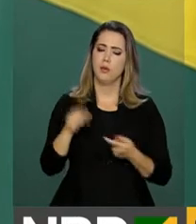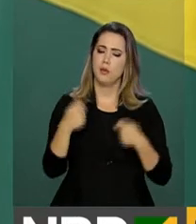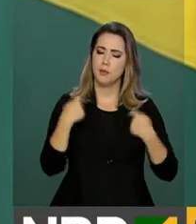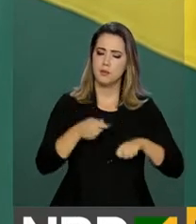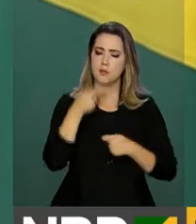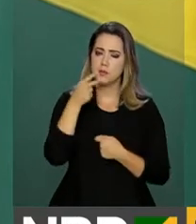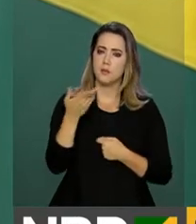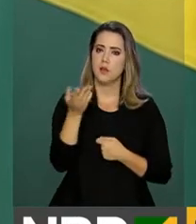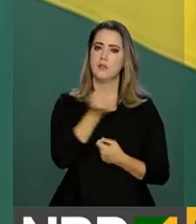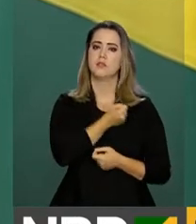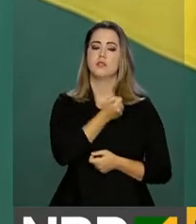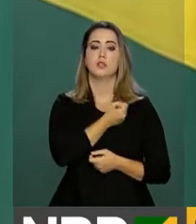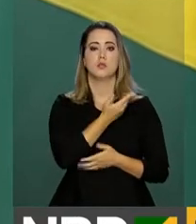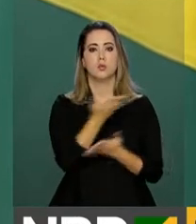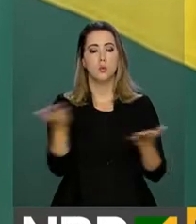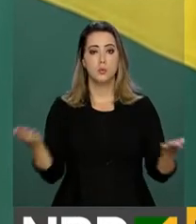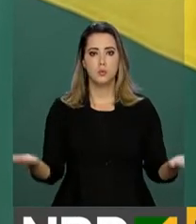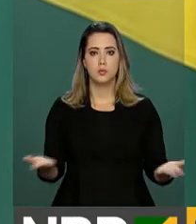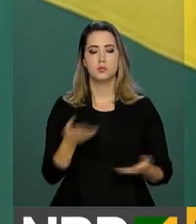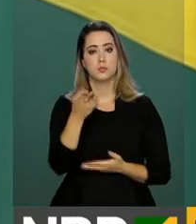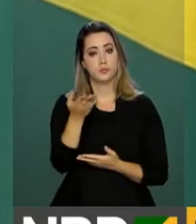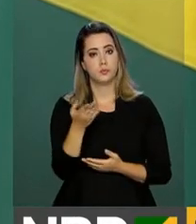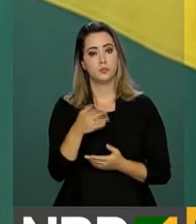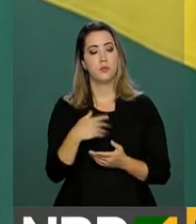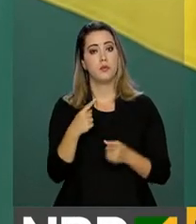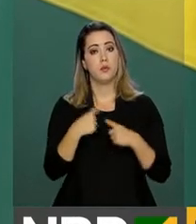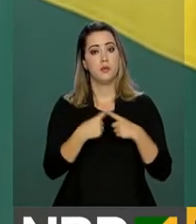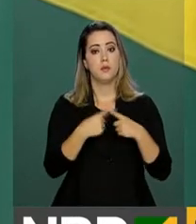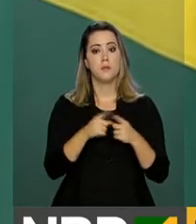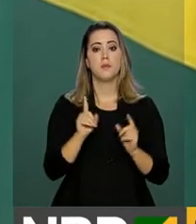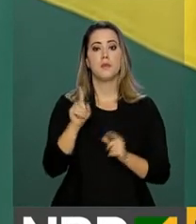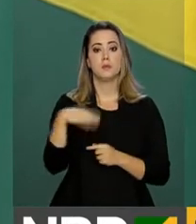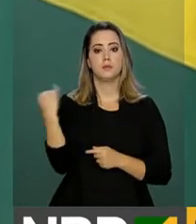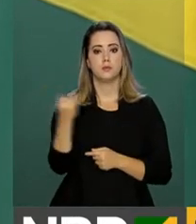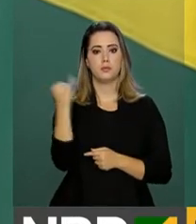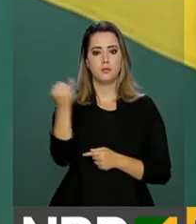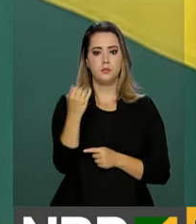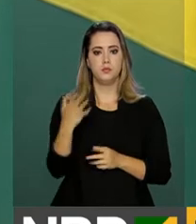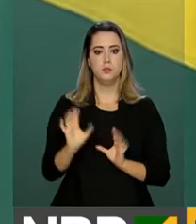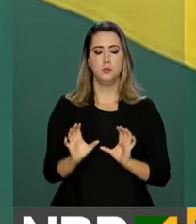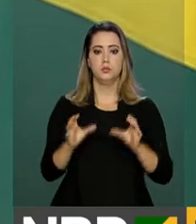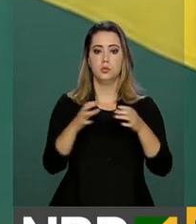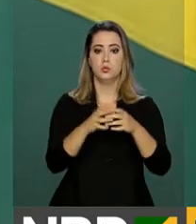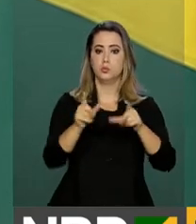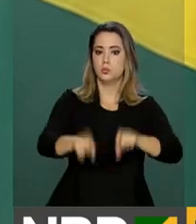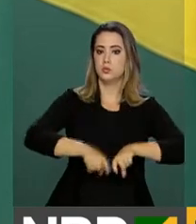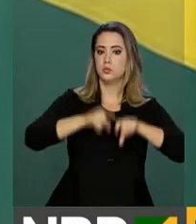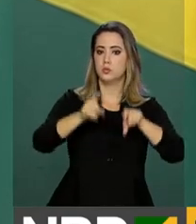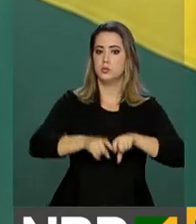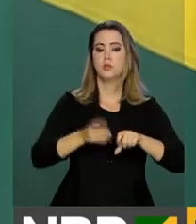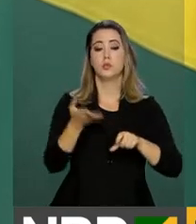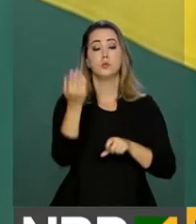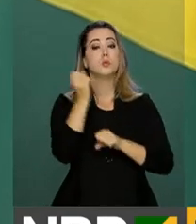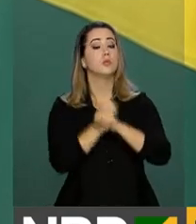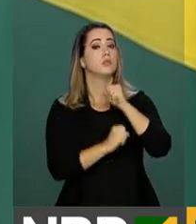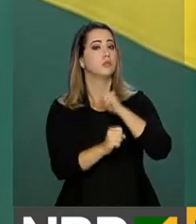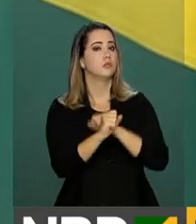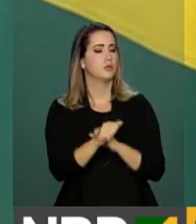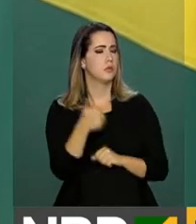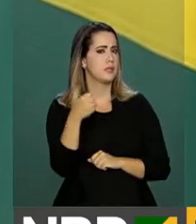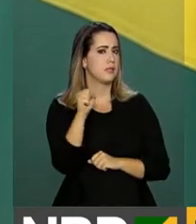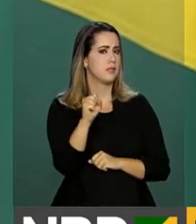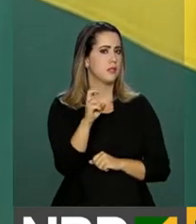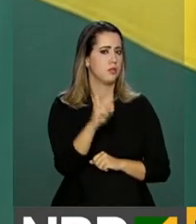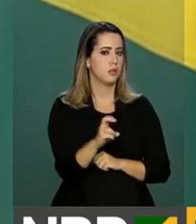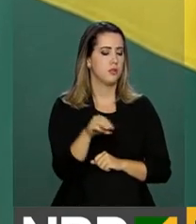e torná los normalizados por que é importante a safra de grãos no ano passado 185